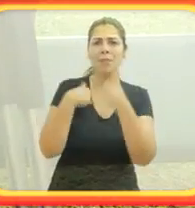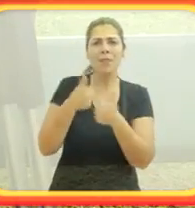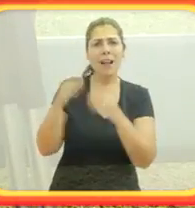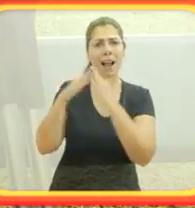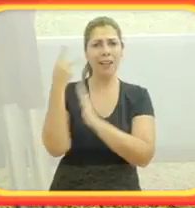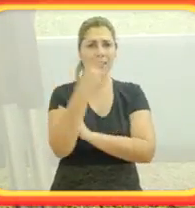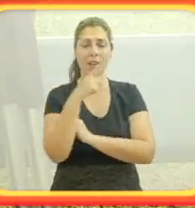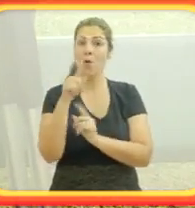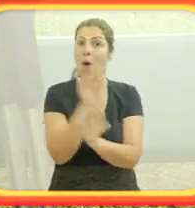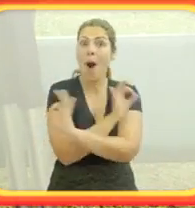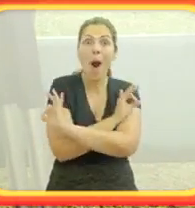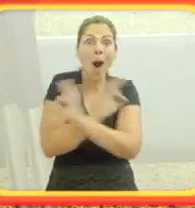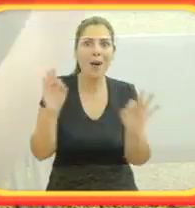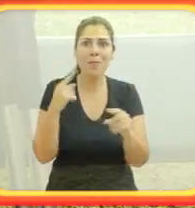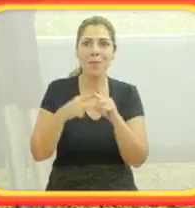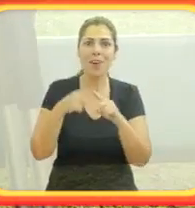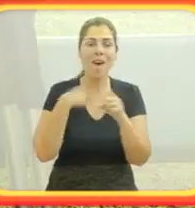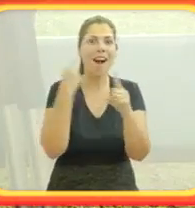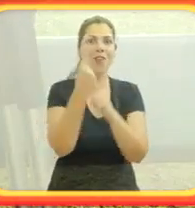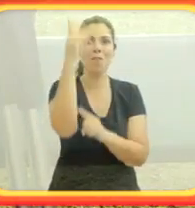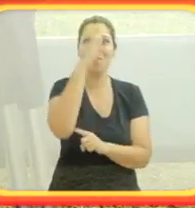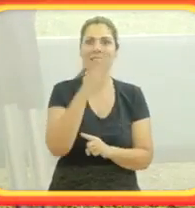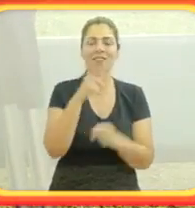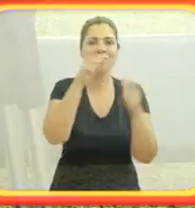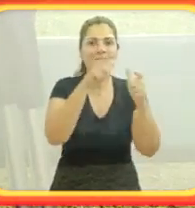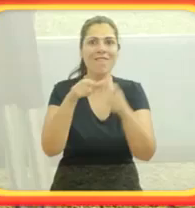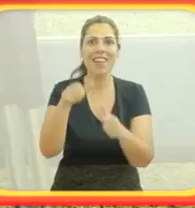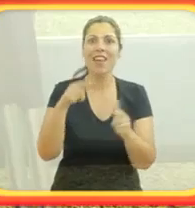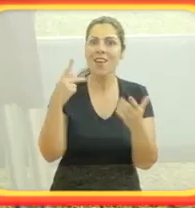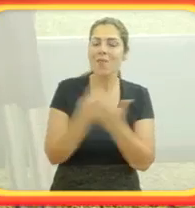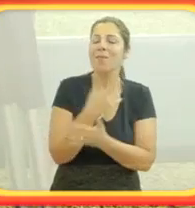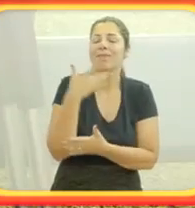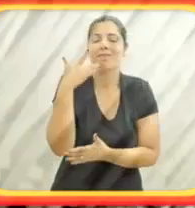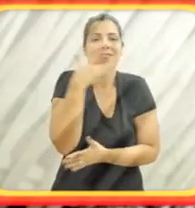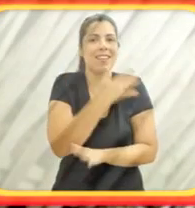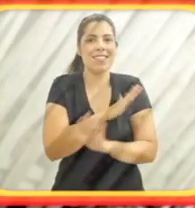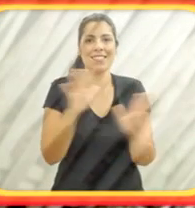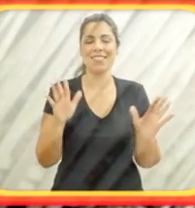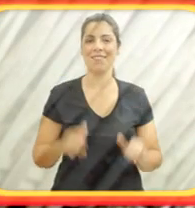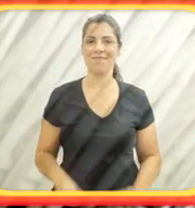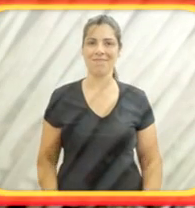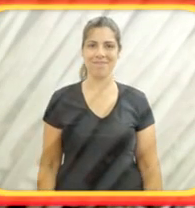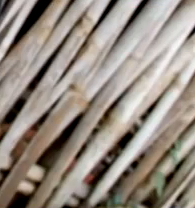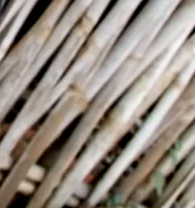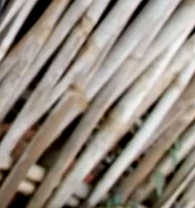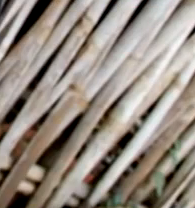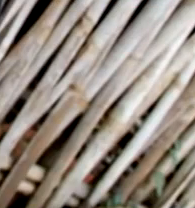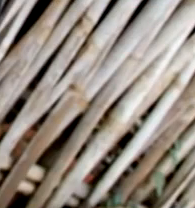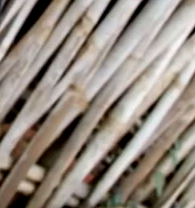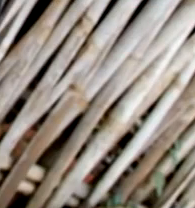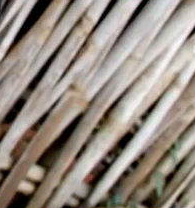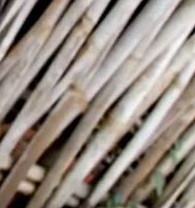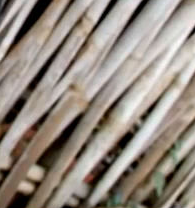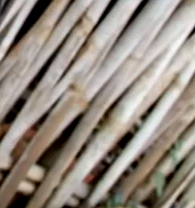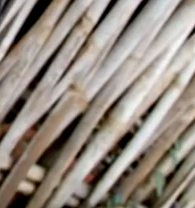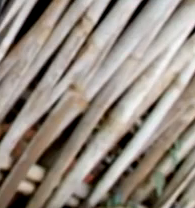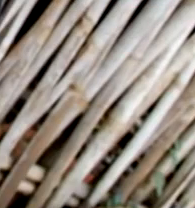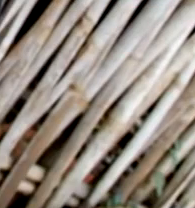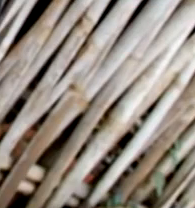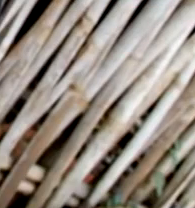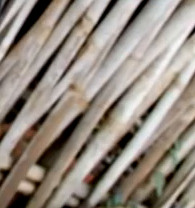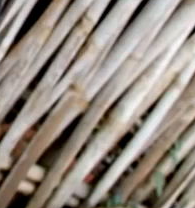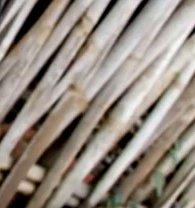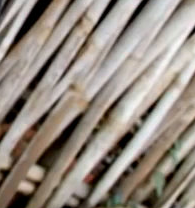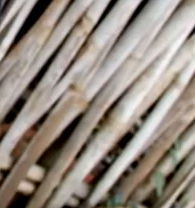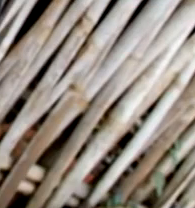foi ótimo. Porque encontrar um brasileiro nesses lugares, que delícia! Fotos. Na primeira, Jéssica ao lado de um menino.